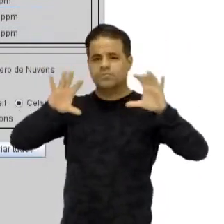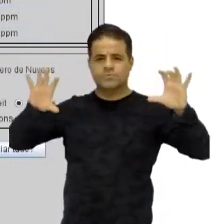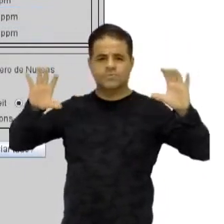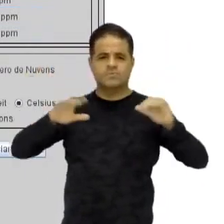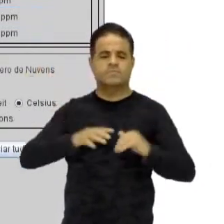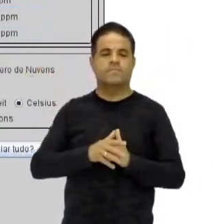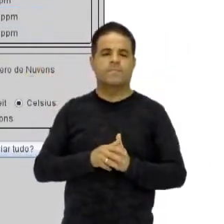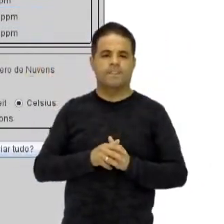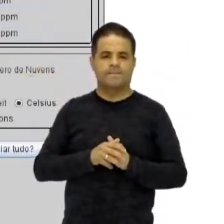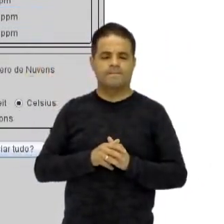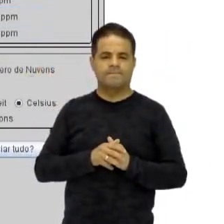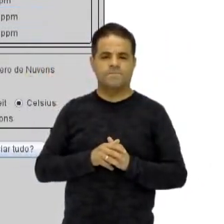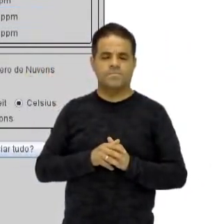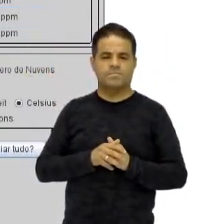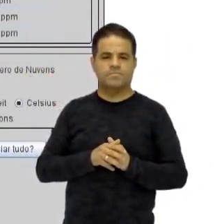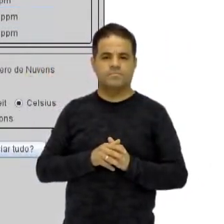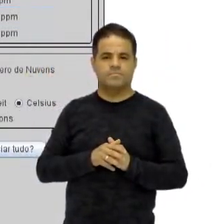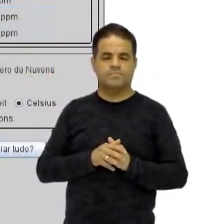Aí, ó.